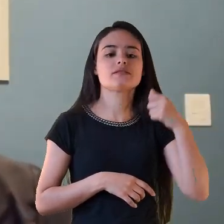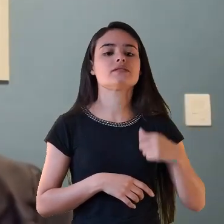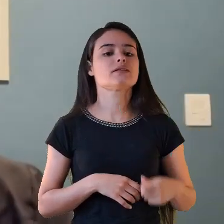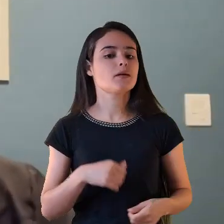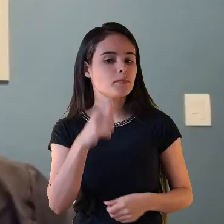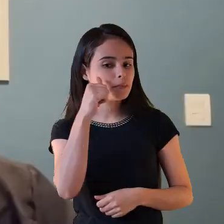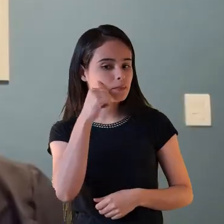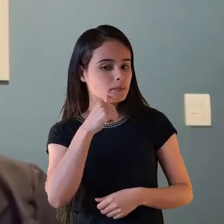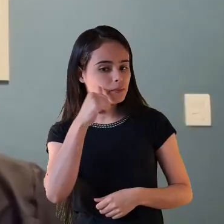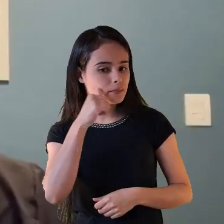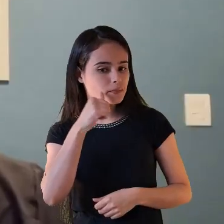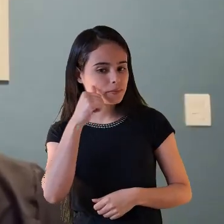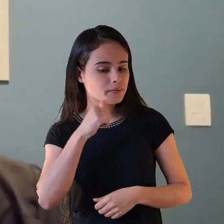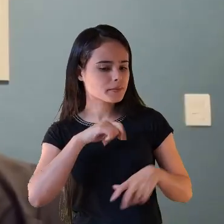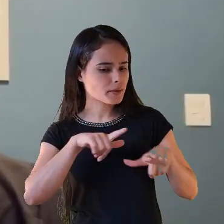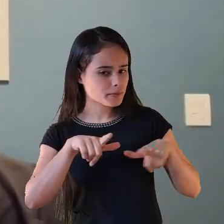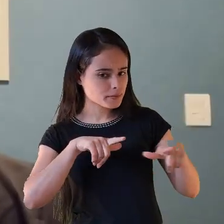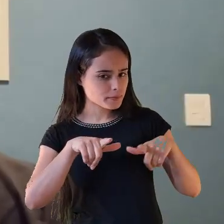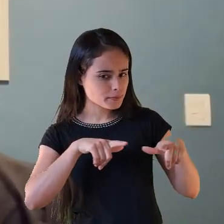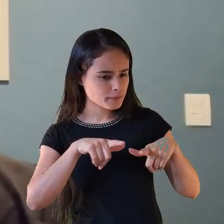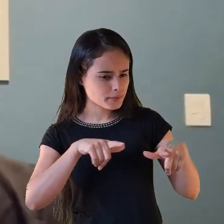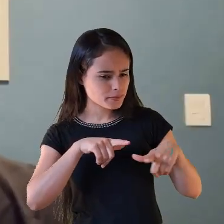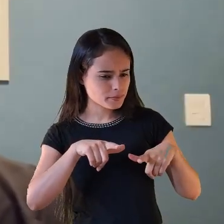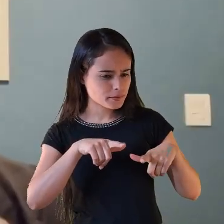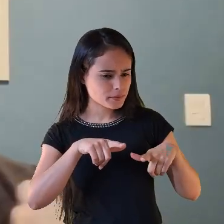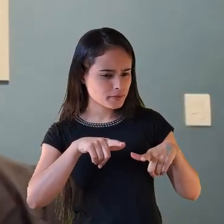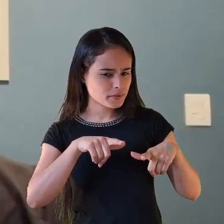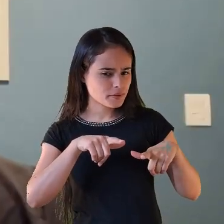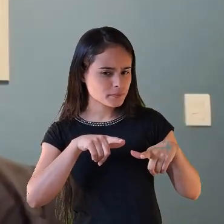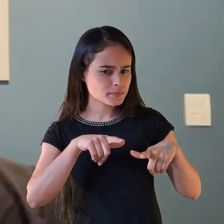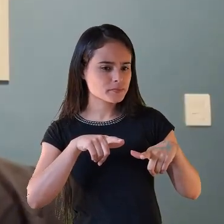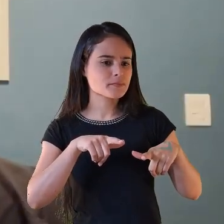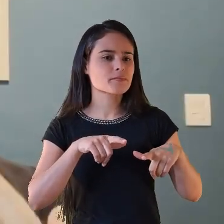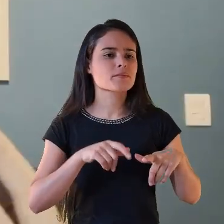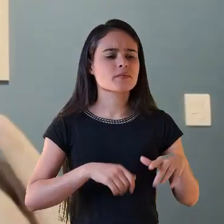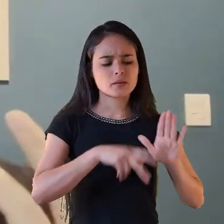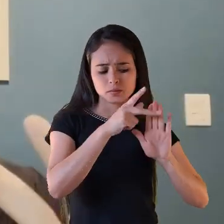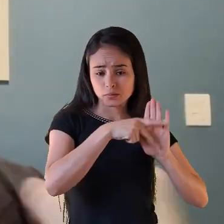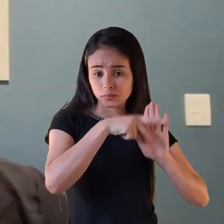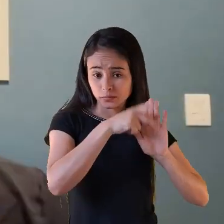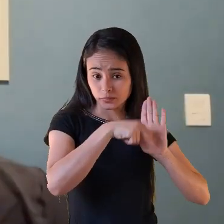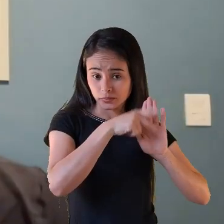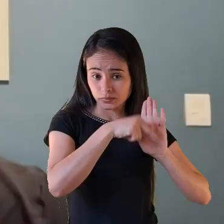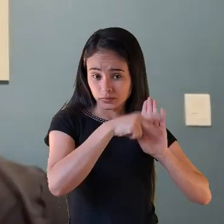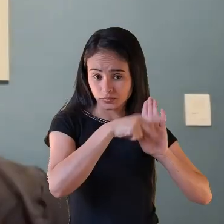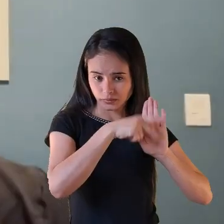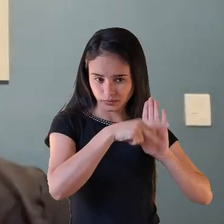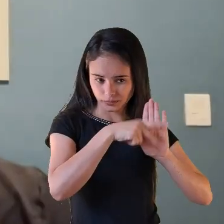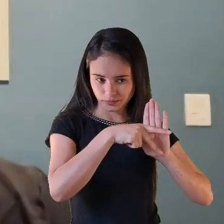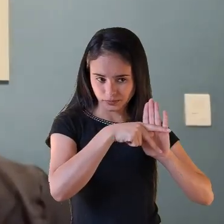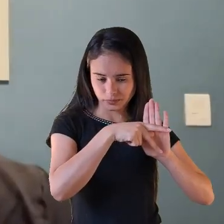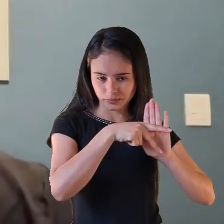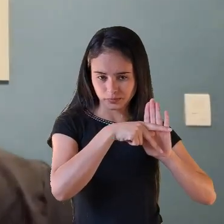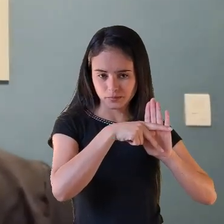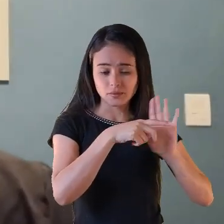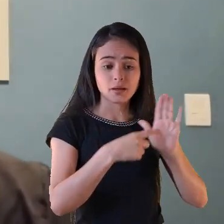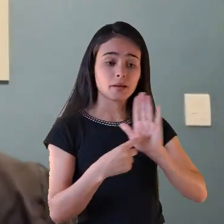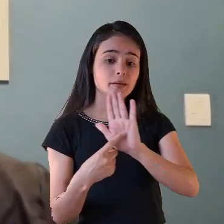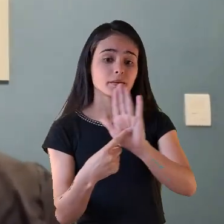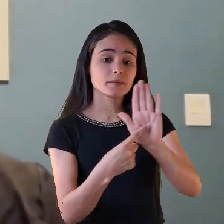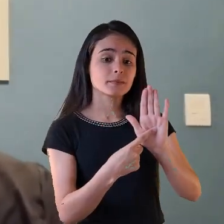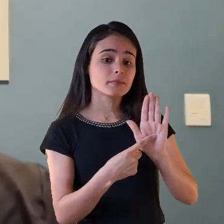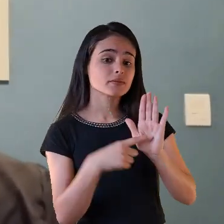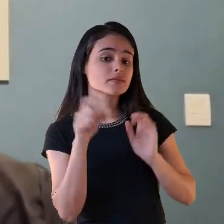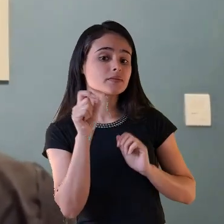7 meses de trabalho, construindo esse projeto que lança um olhar afrocentrado sobre a história do Brasil. O que a gente